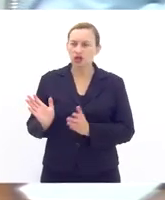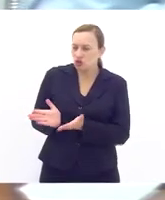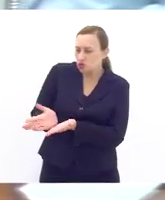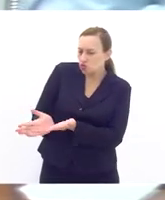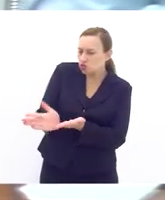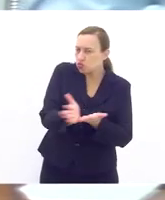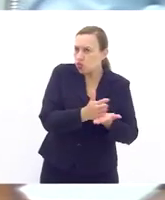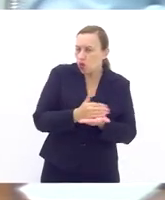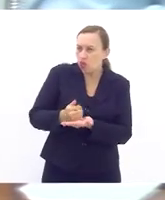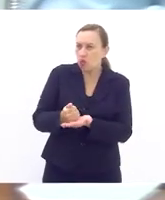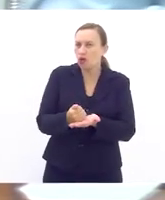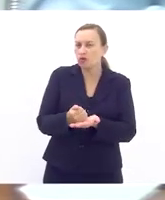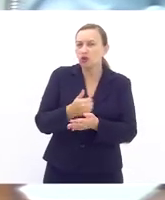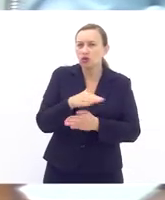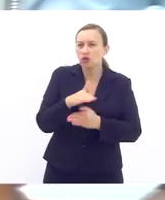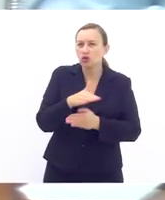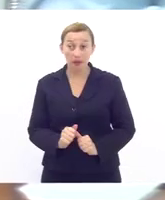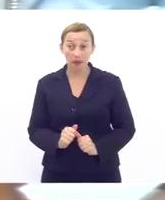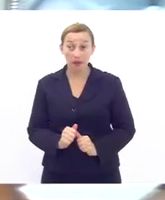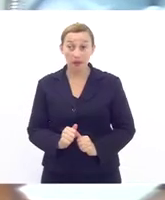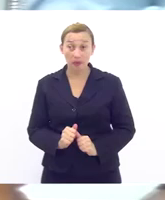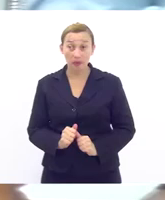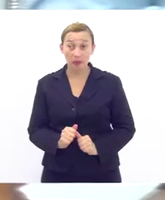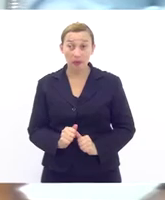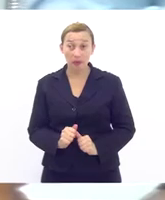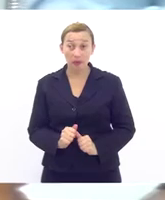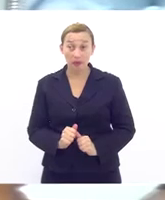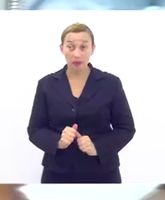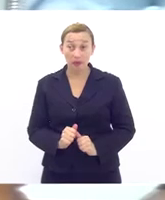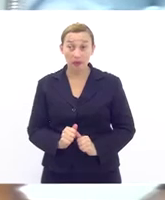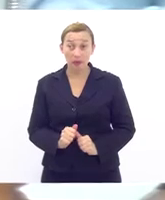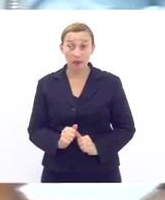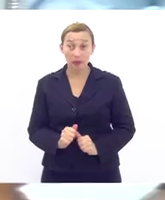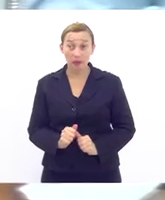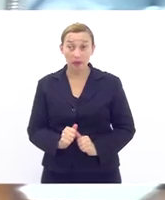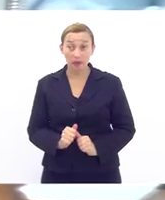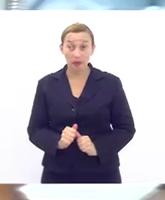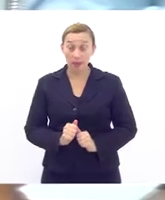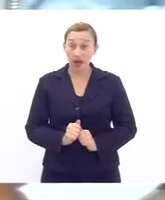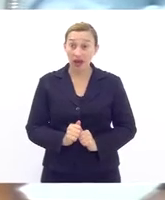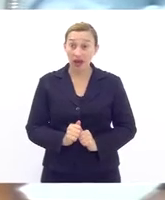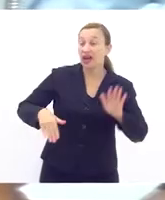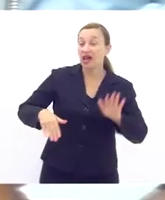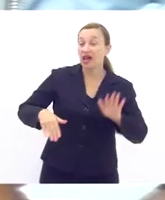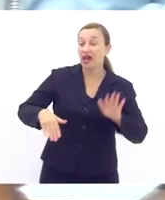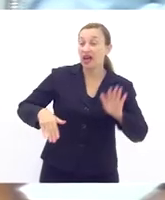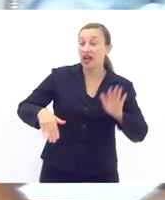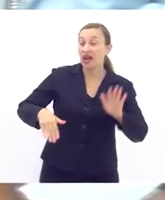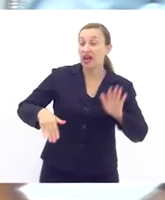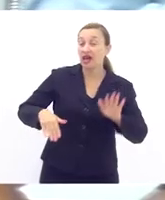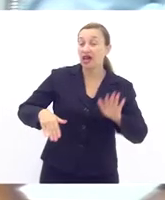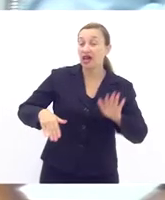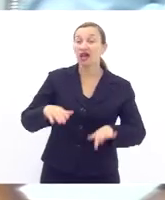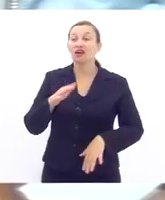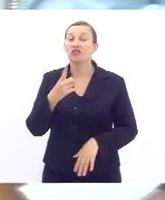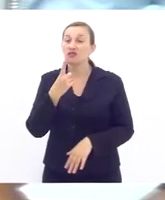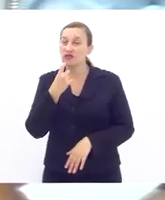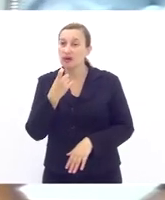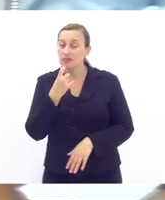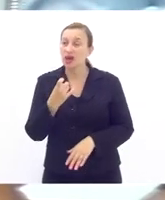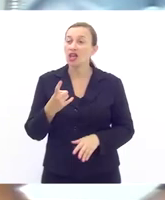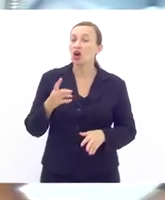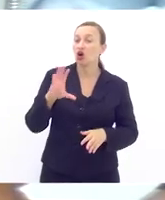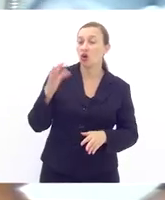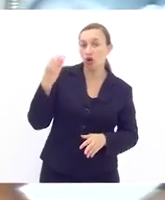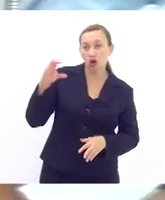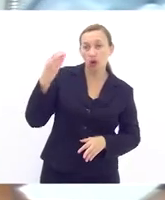o resultado para Ipanema para praia vermelha para Copacabana foram muito bons porque tinham dinheiro do fecan